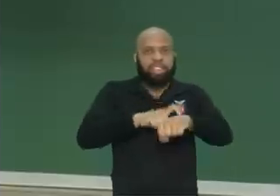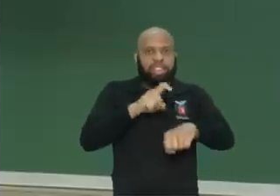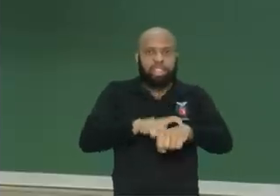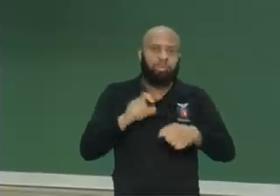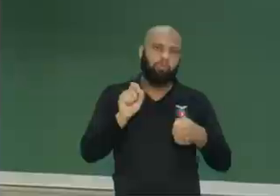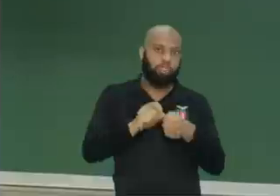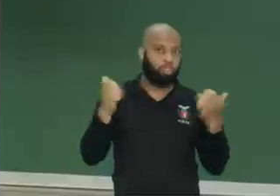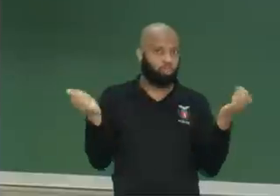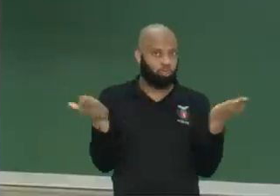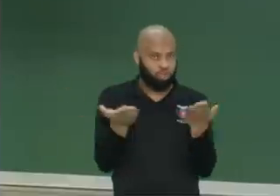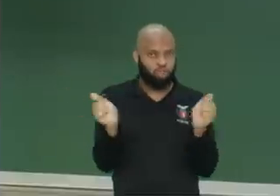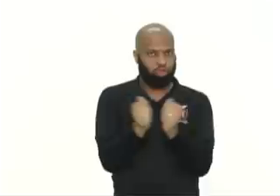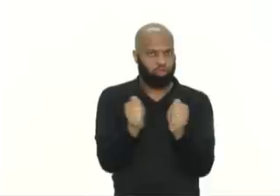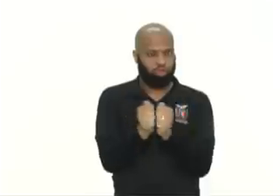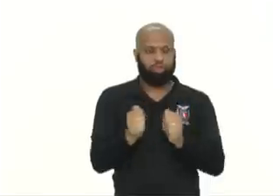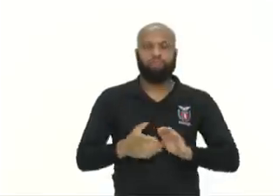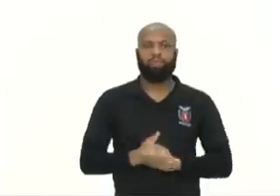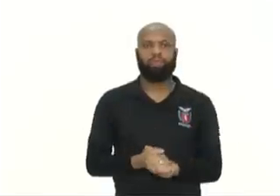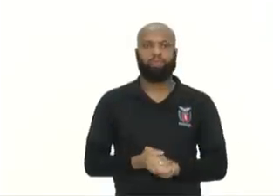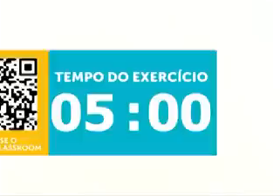tela, vamos fazer esse exercício juntos.